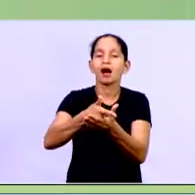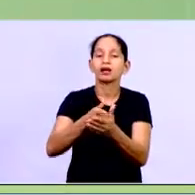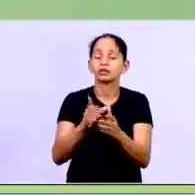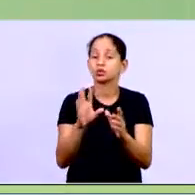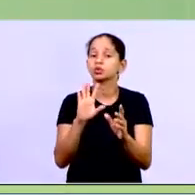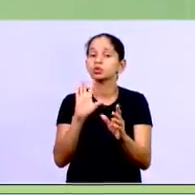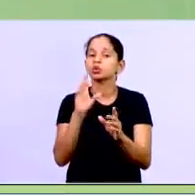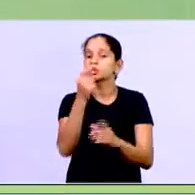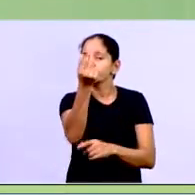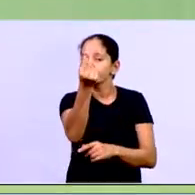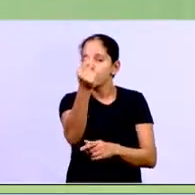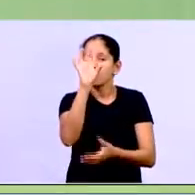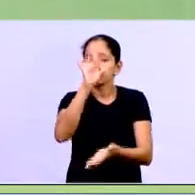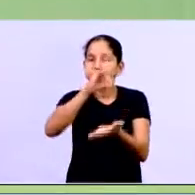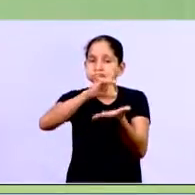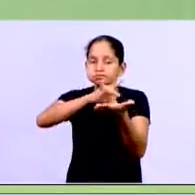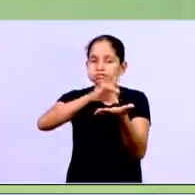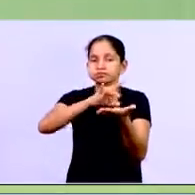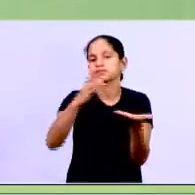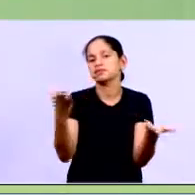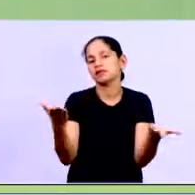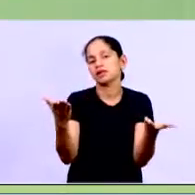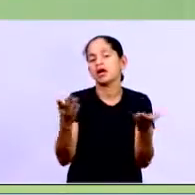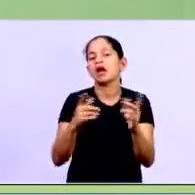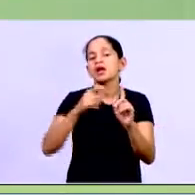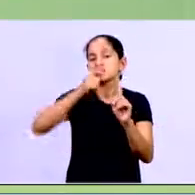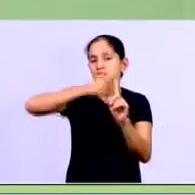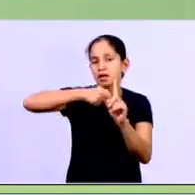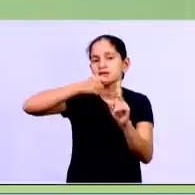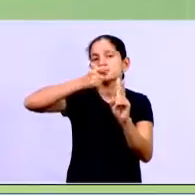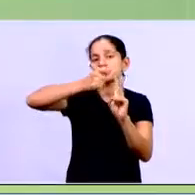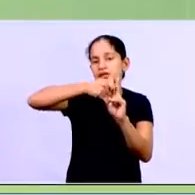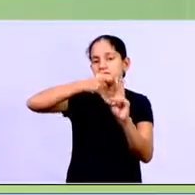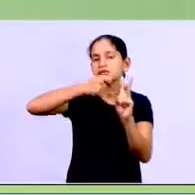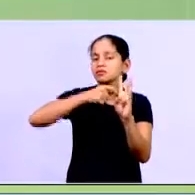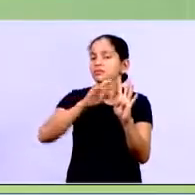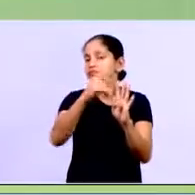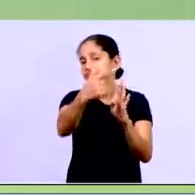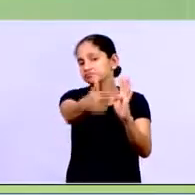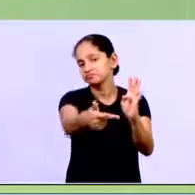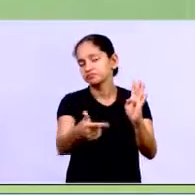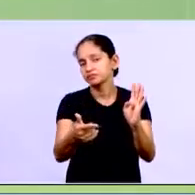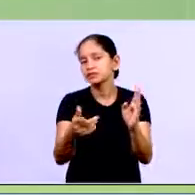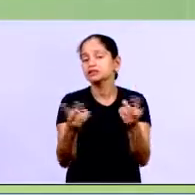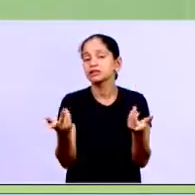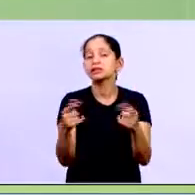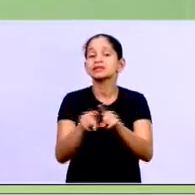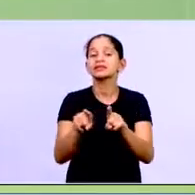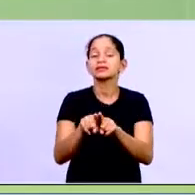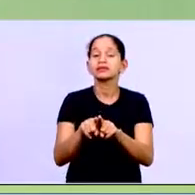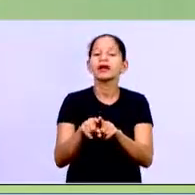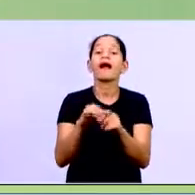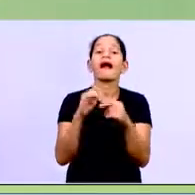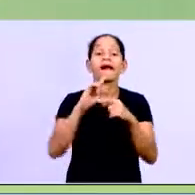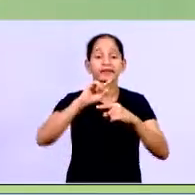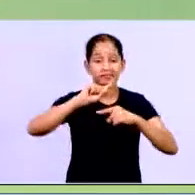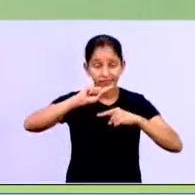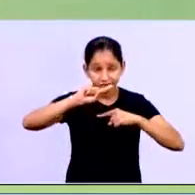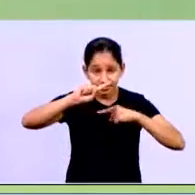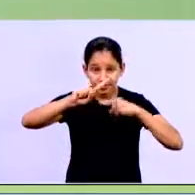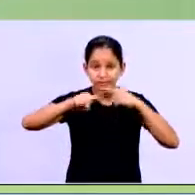principal, ok, do capital por meio de prestações mensais, bimestrais, anuais, ok? A própria raiz do